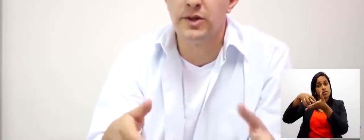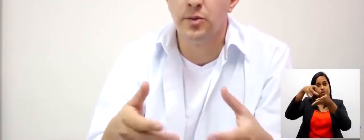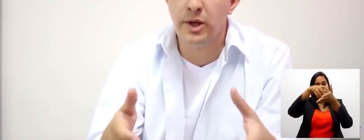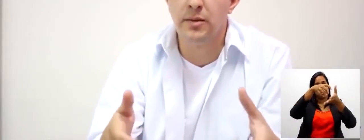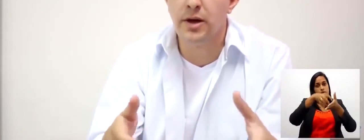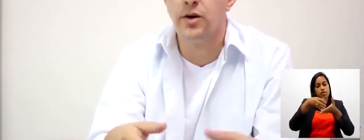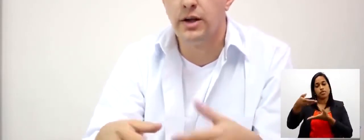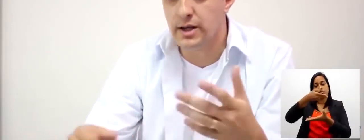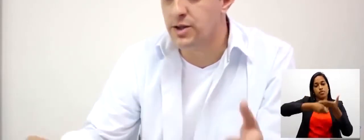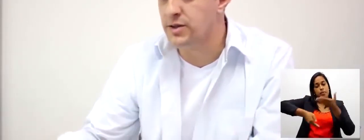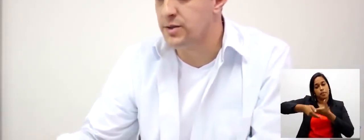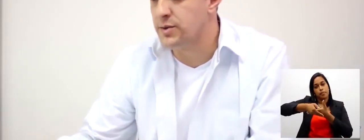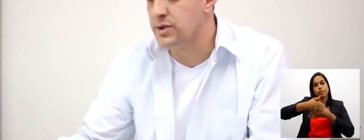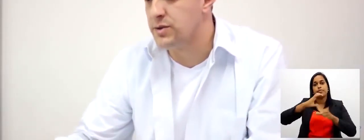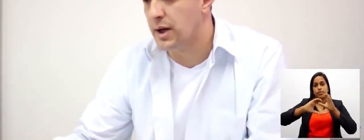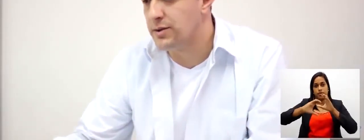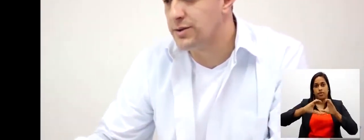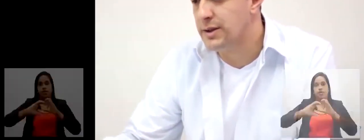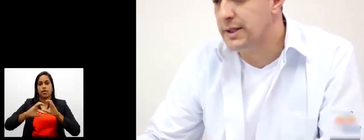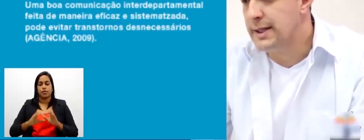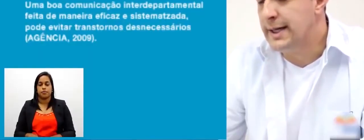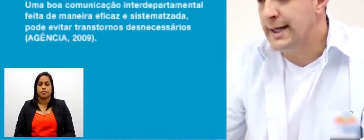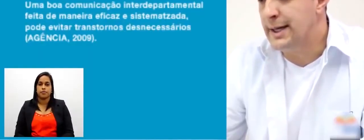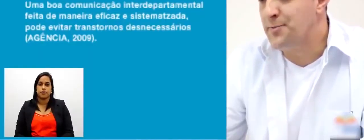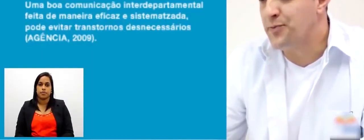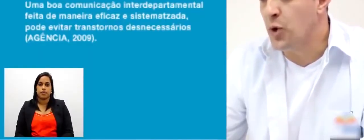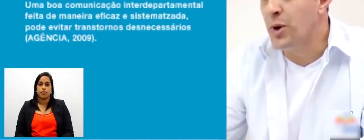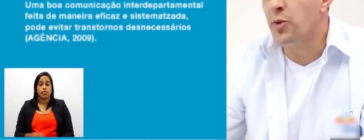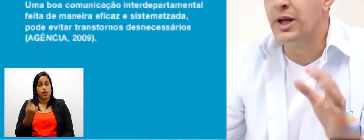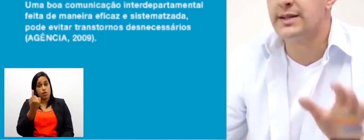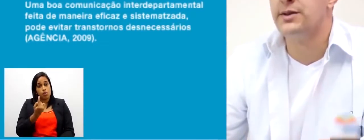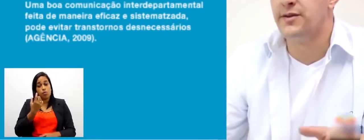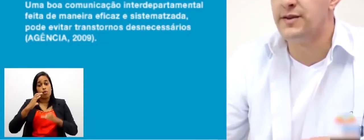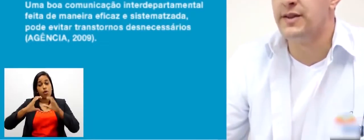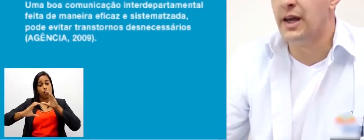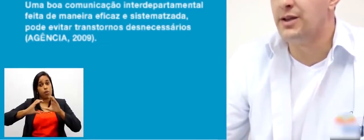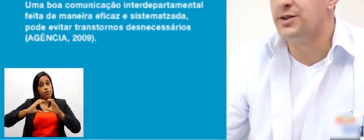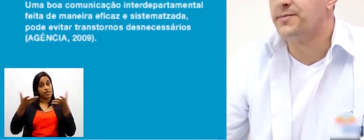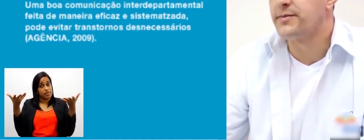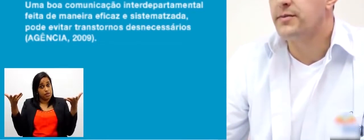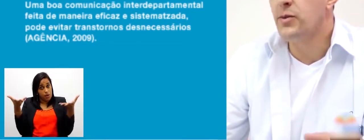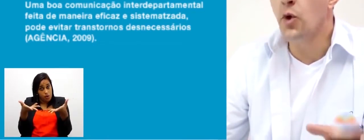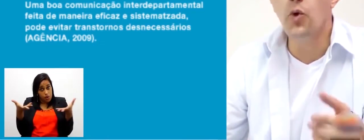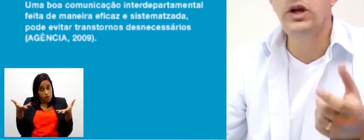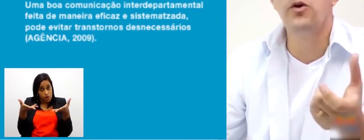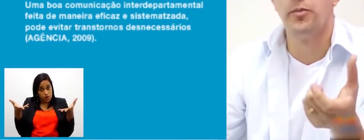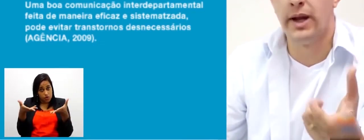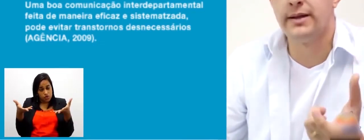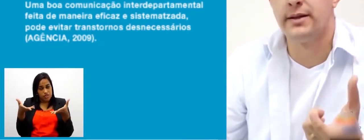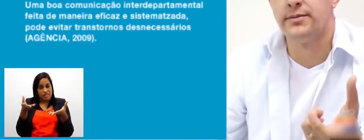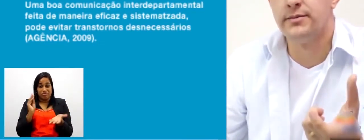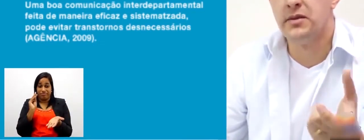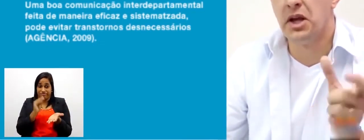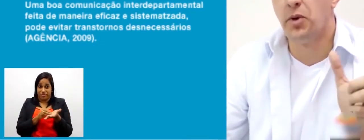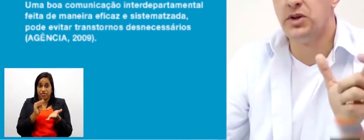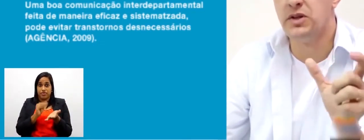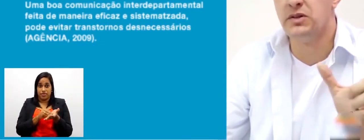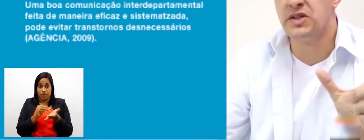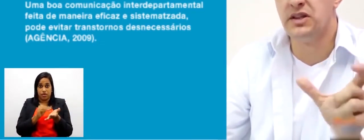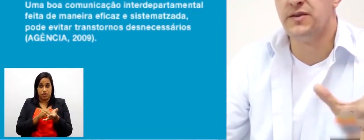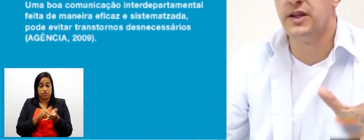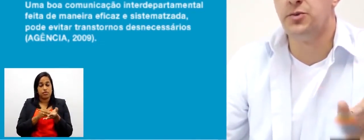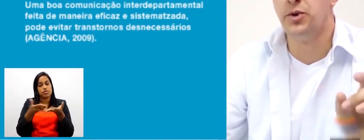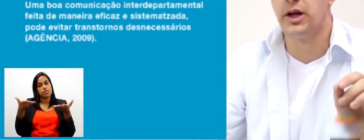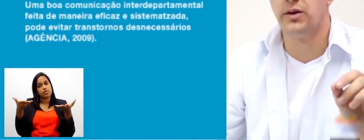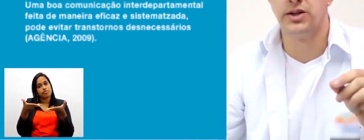departamentos se comuniquem melhor e atinjam os resultados. Uma comunicação ineficiente ou incompleta, ela